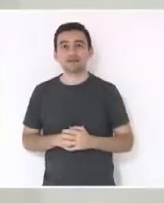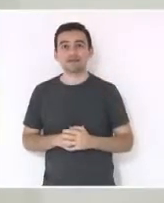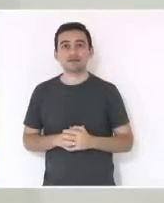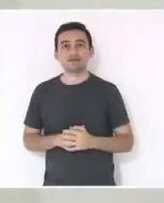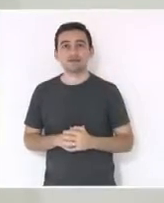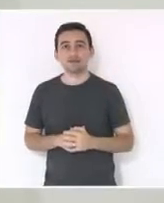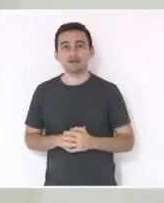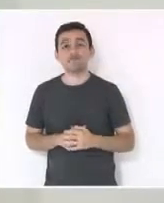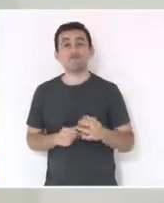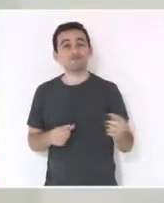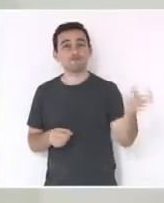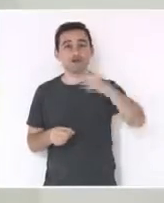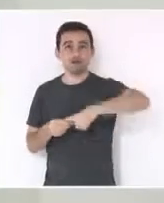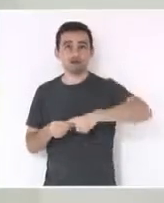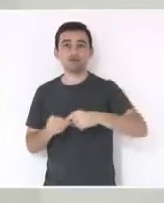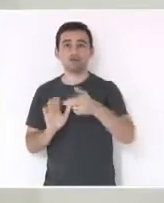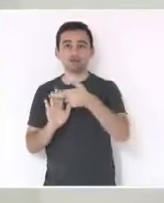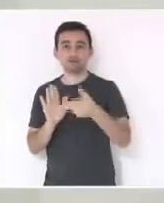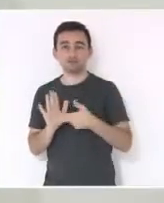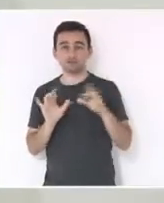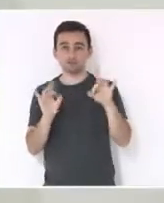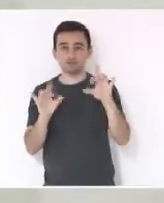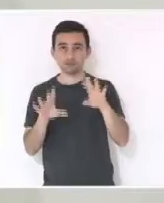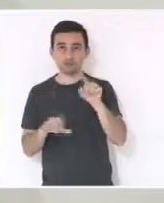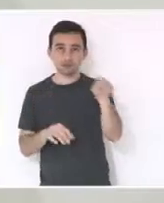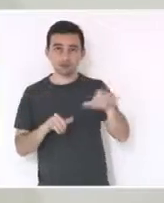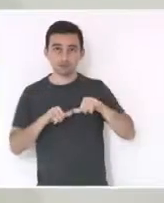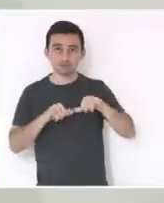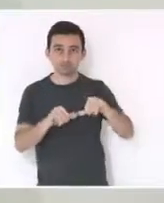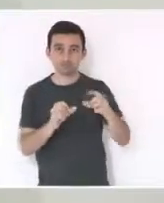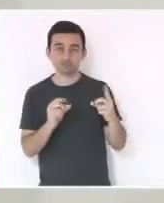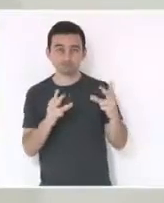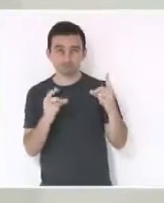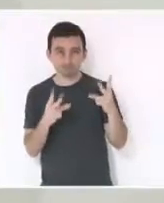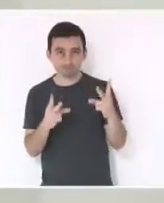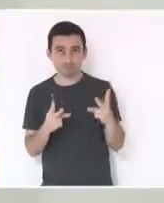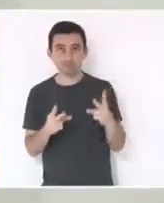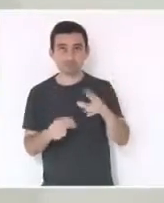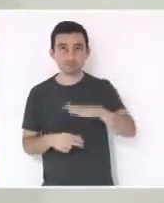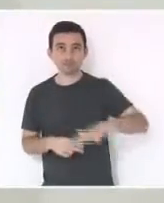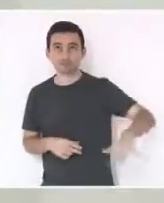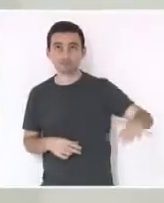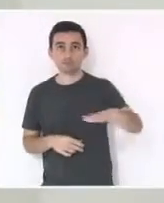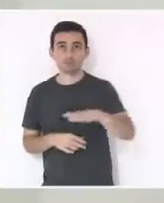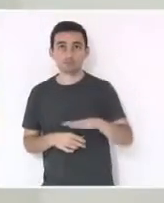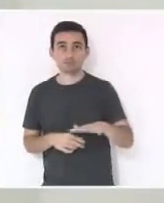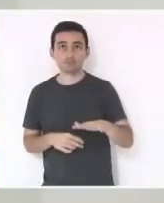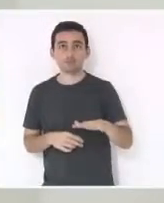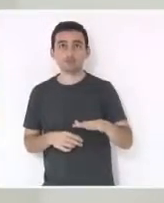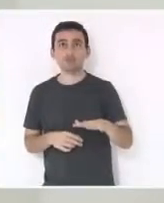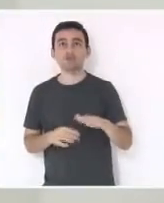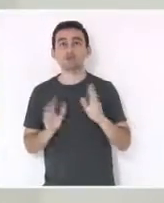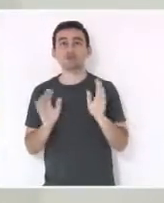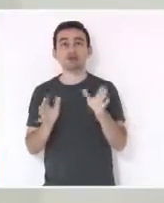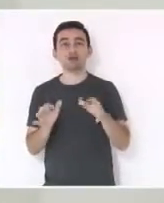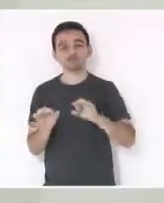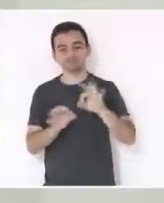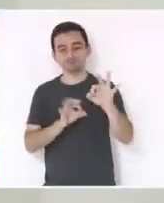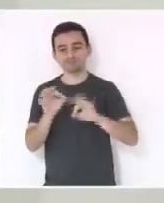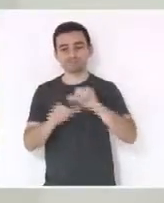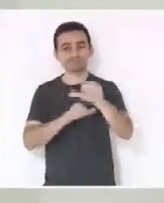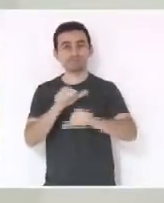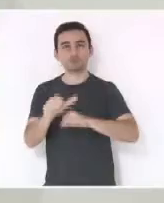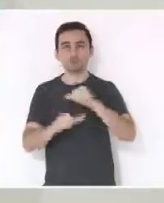regime especial para os atacadistas supermercadista e mexeu profundamente na ordem tributária novamente por